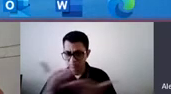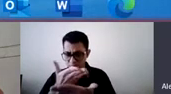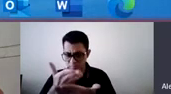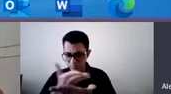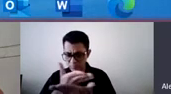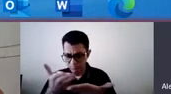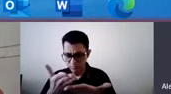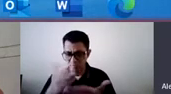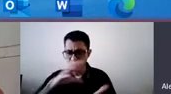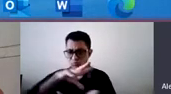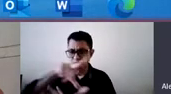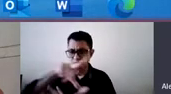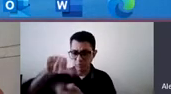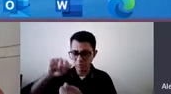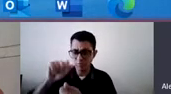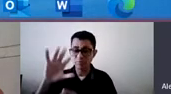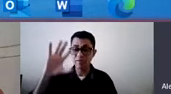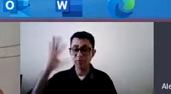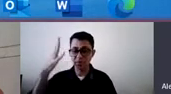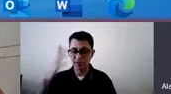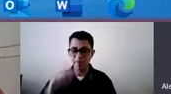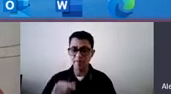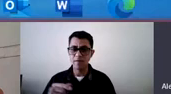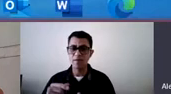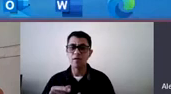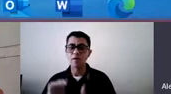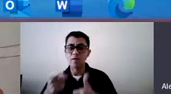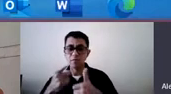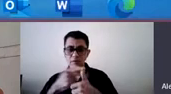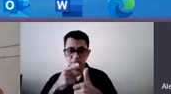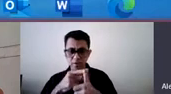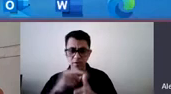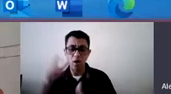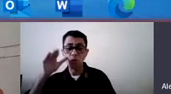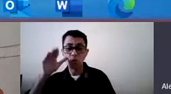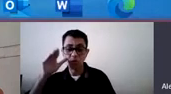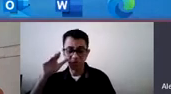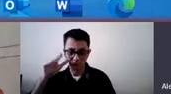mundo hoje, né? Vamos lá, vou pegar, por exemplo, a curiosidade.